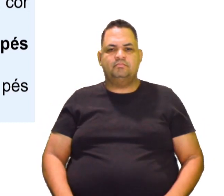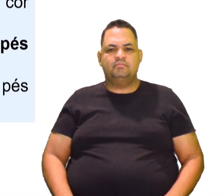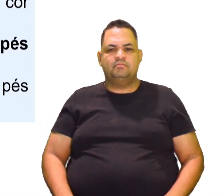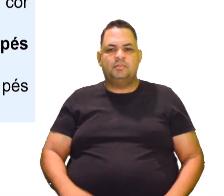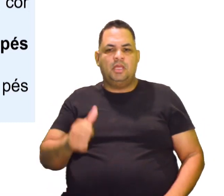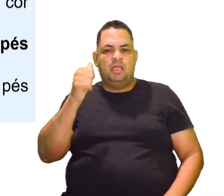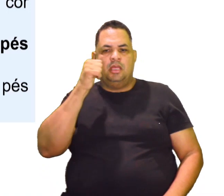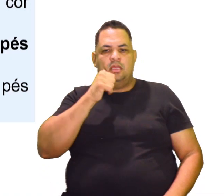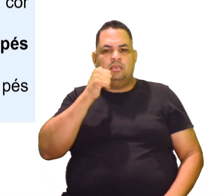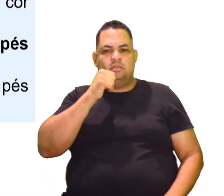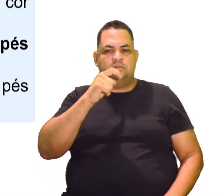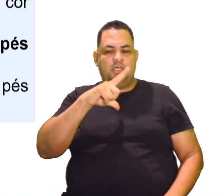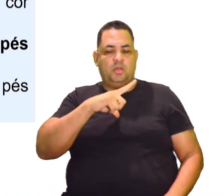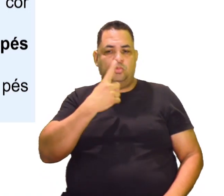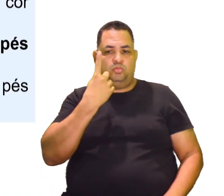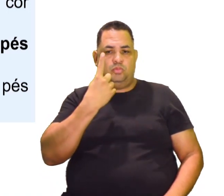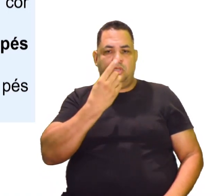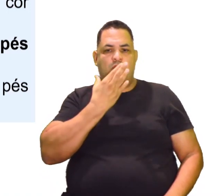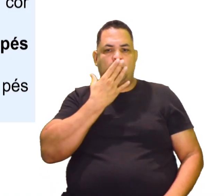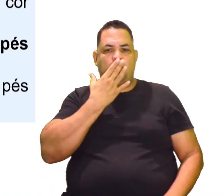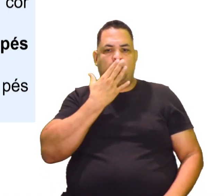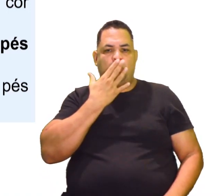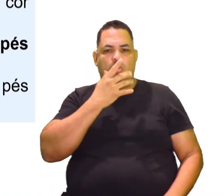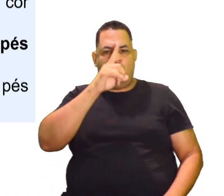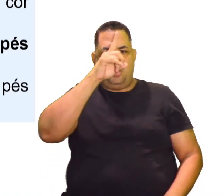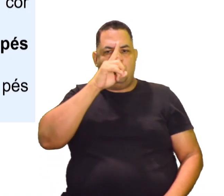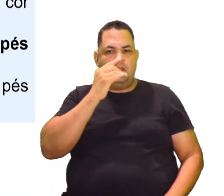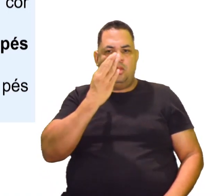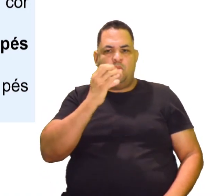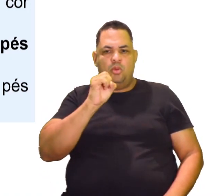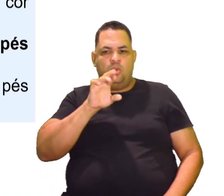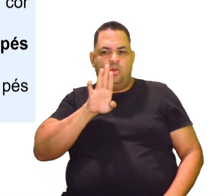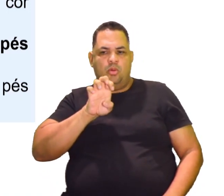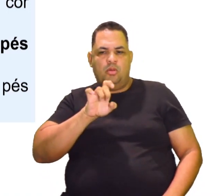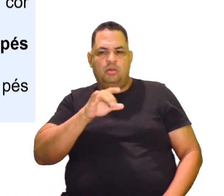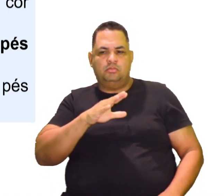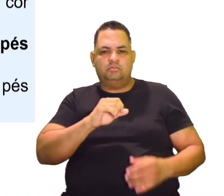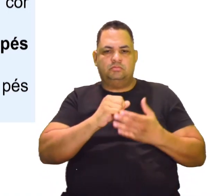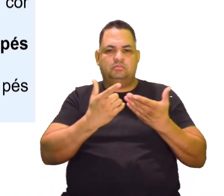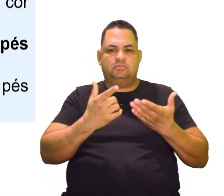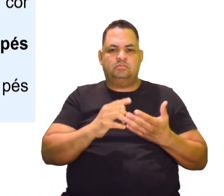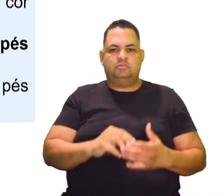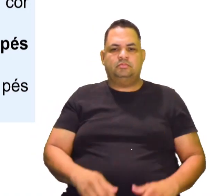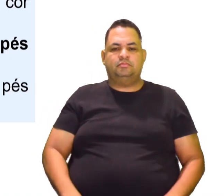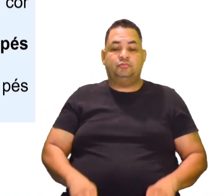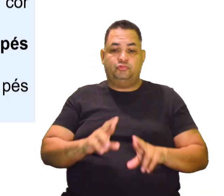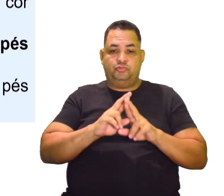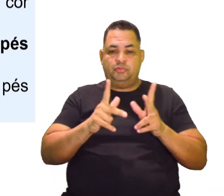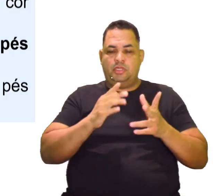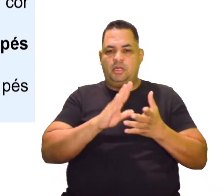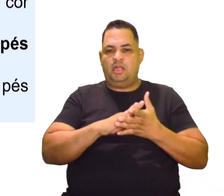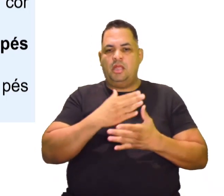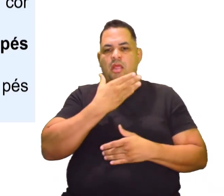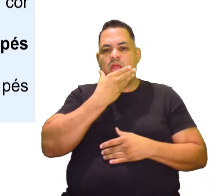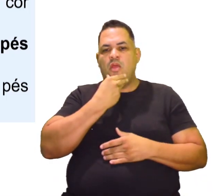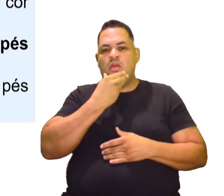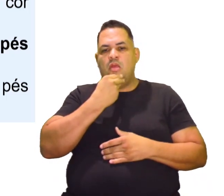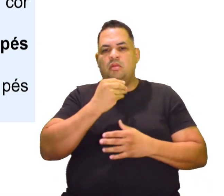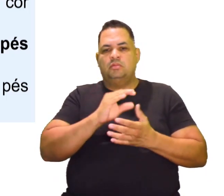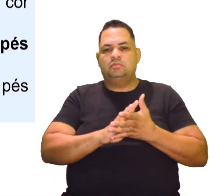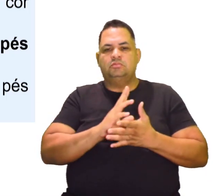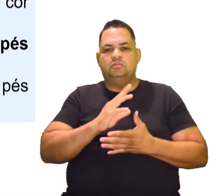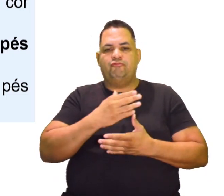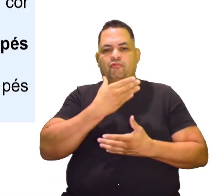As mulheres têm uma cor de pele amarelo, ocre, ou seja, sempre mais clara que a do homem. Né? Dos homens sempre